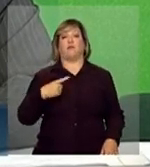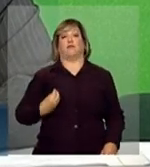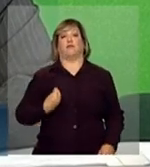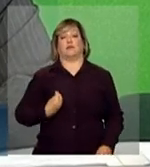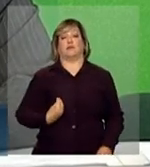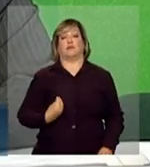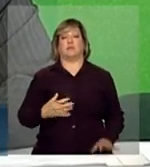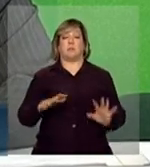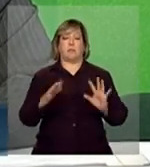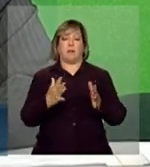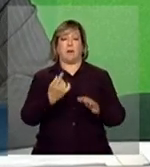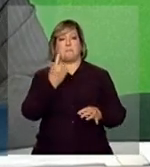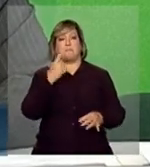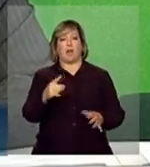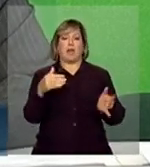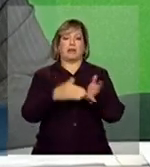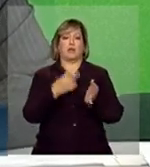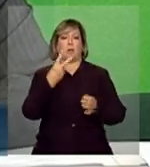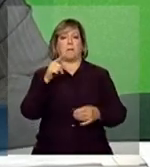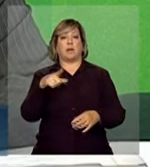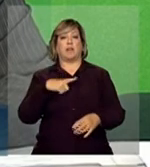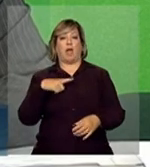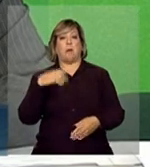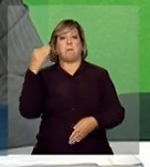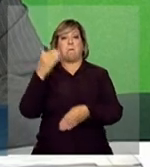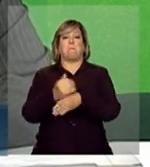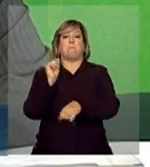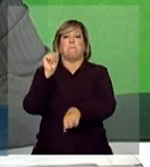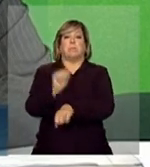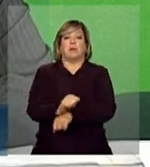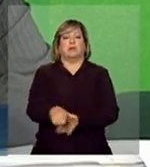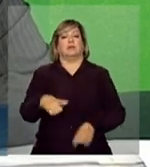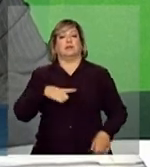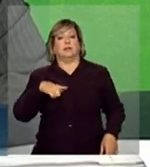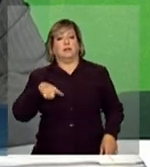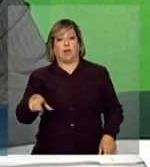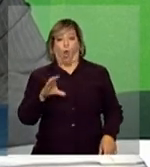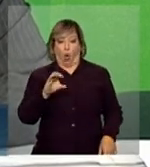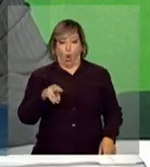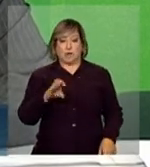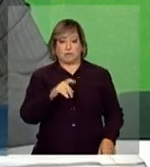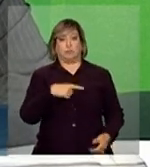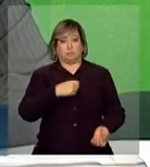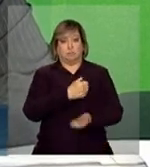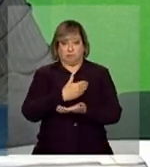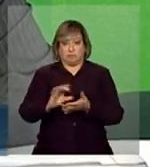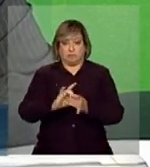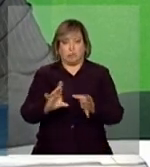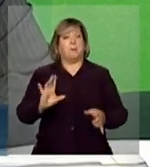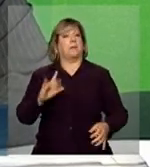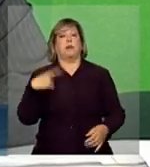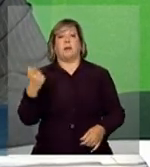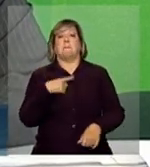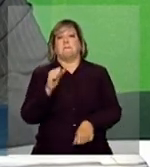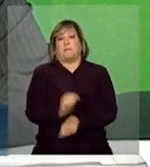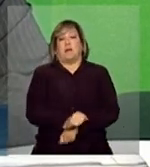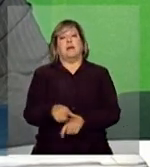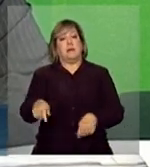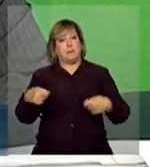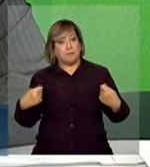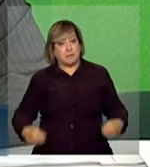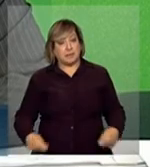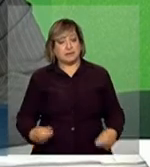Nós temos em torno de mil concessões de lavras paradas. E essas lavras precisam